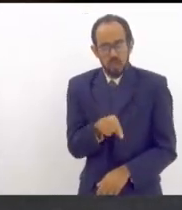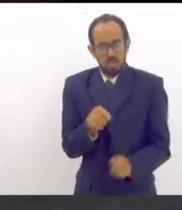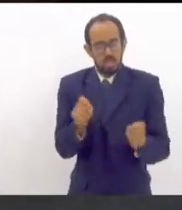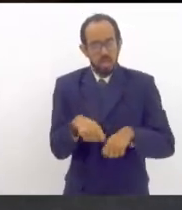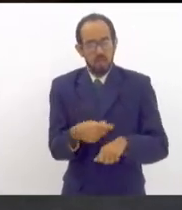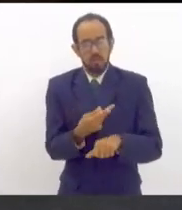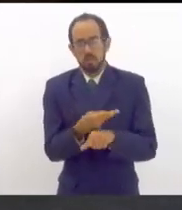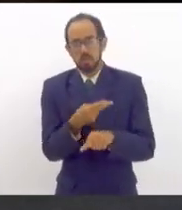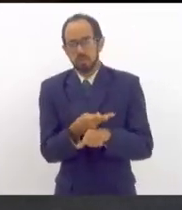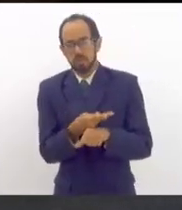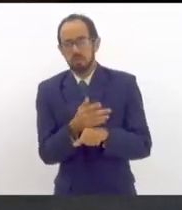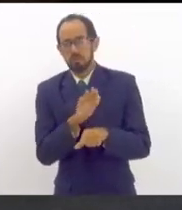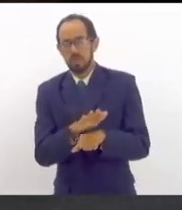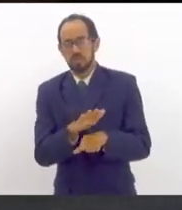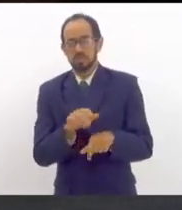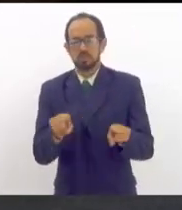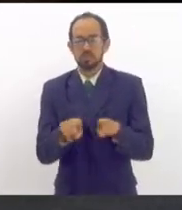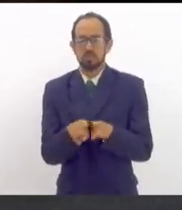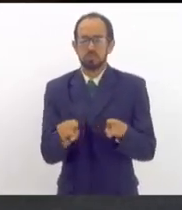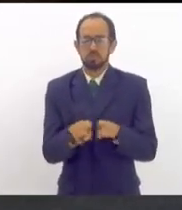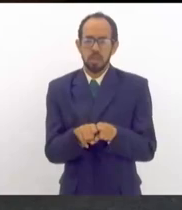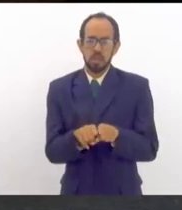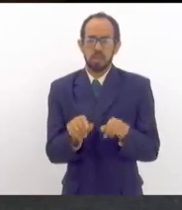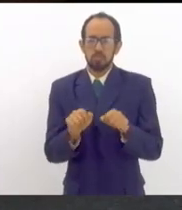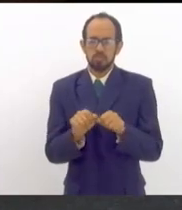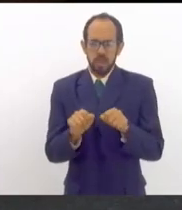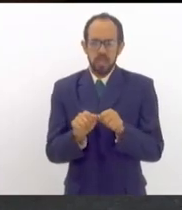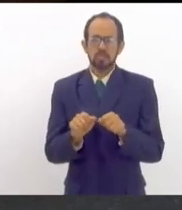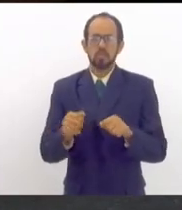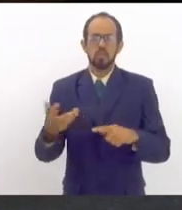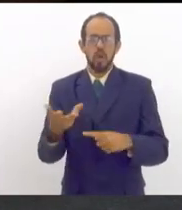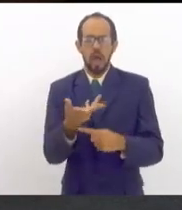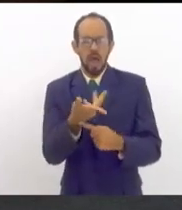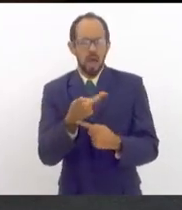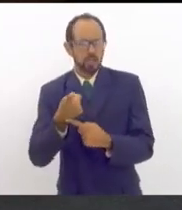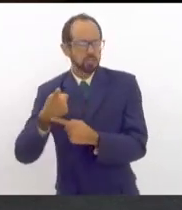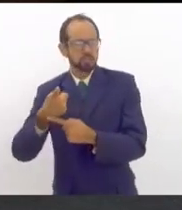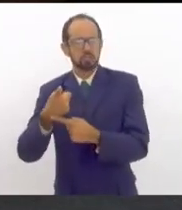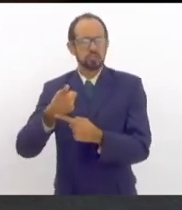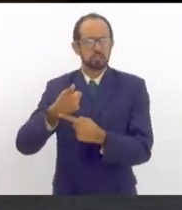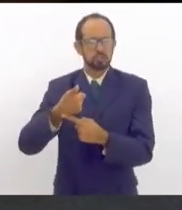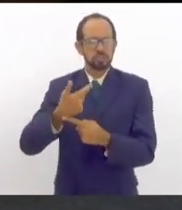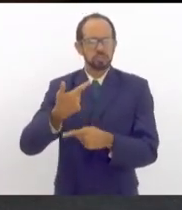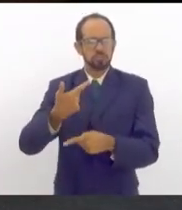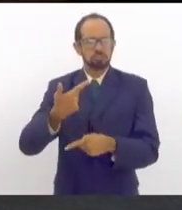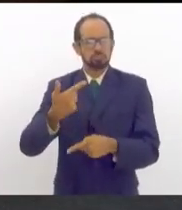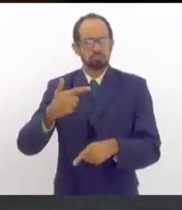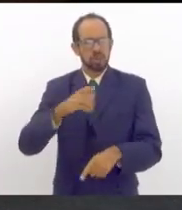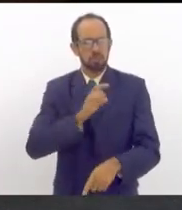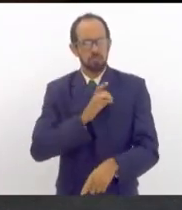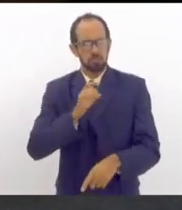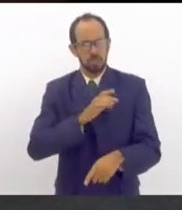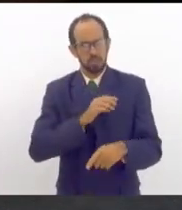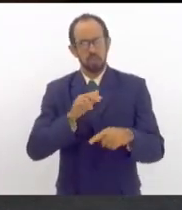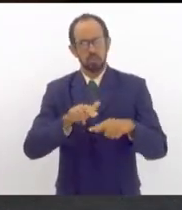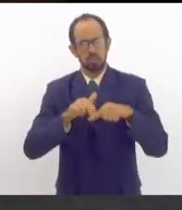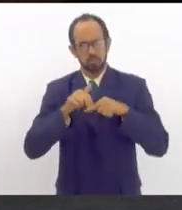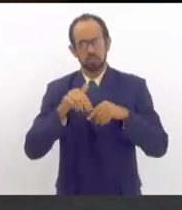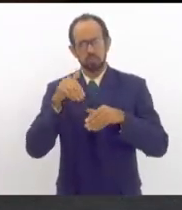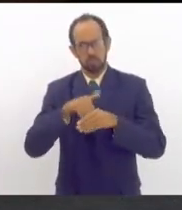Mas além do mais o faz com arte com graça com testemunho então tô voltando